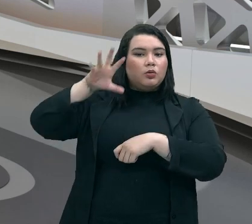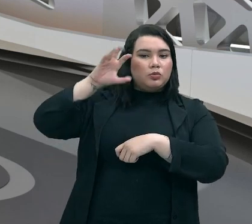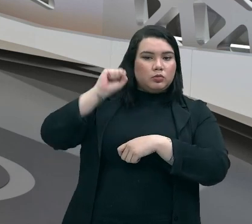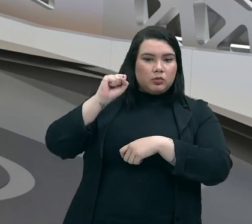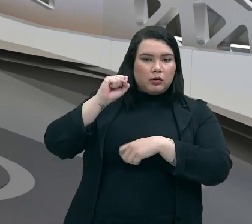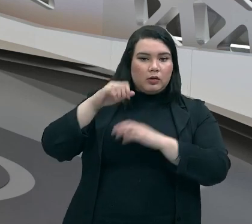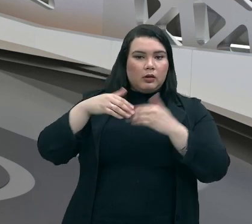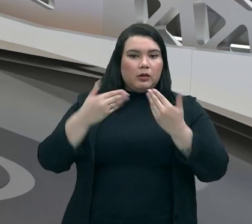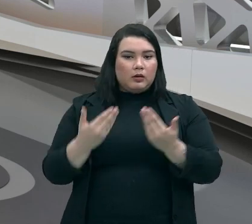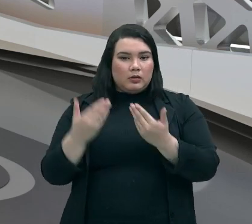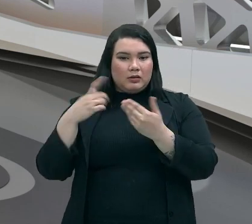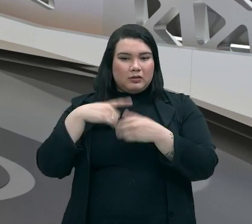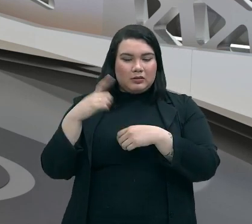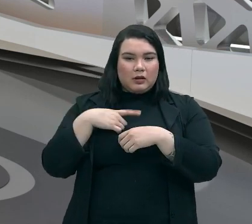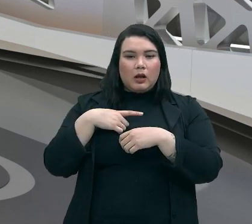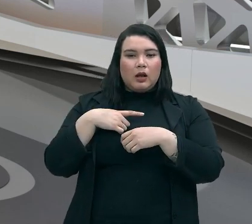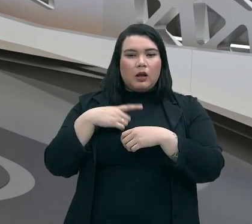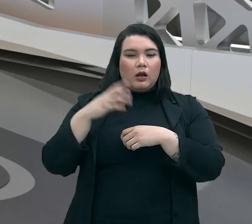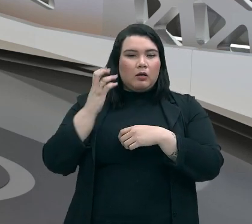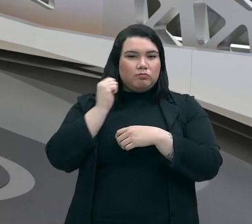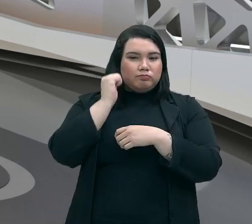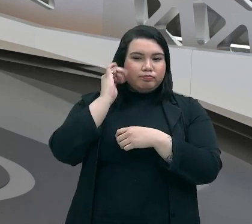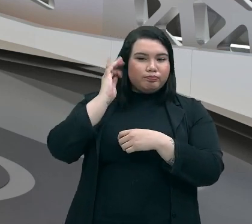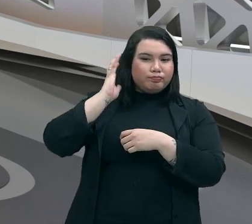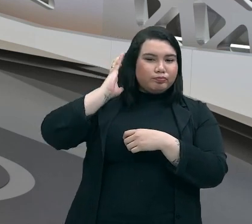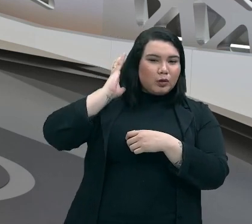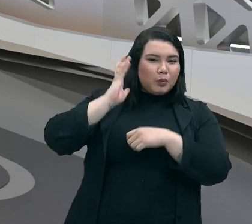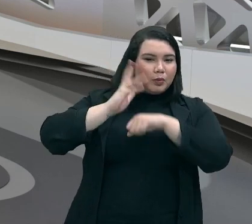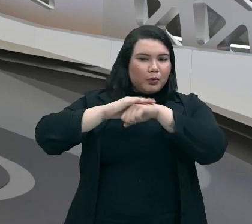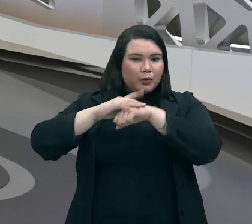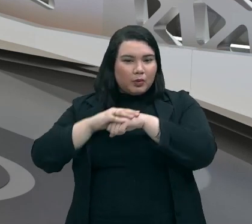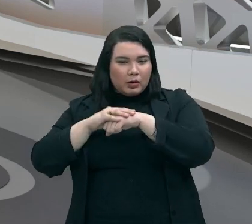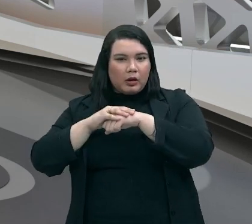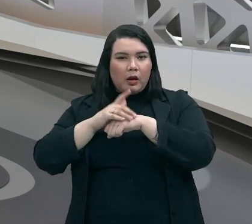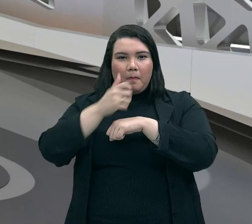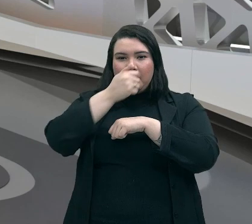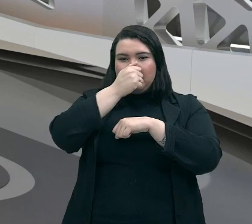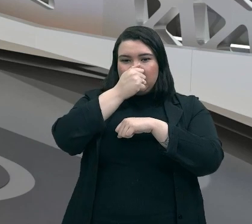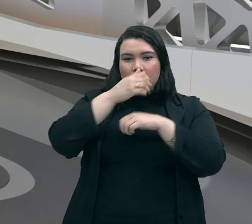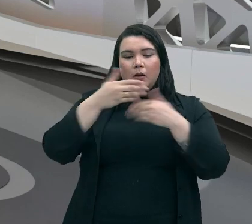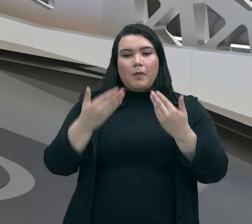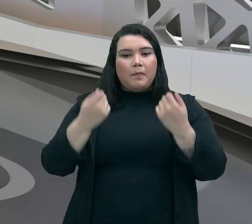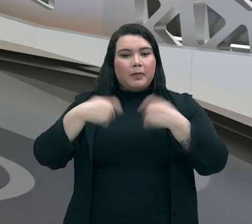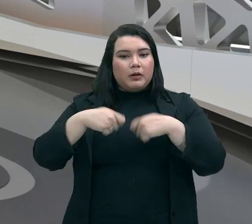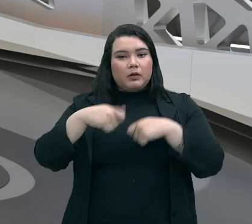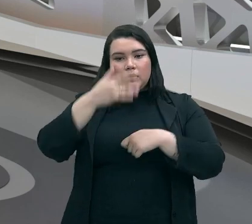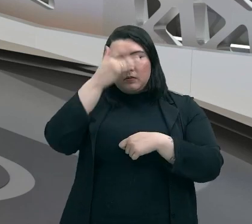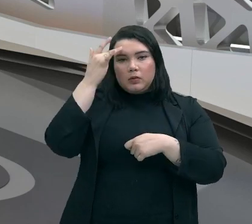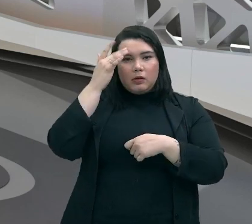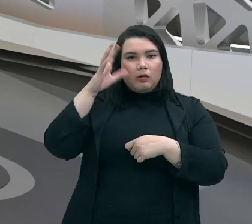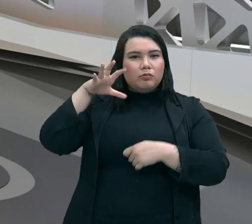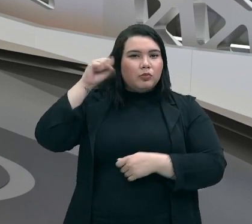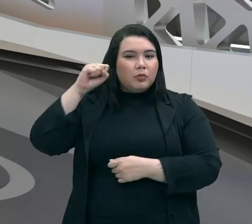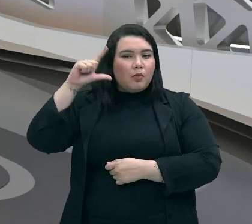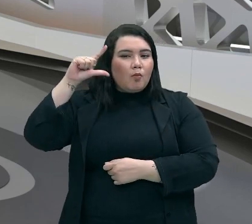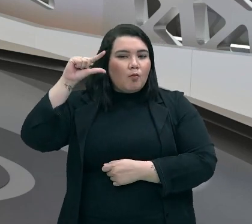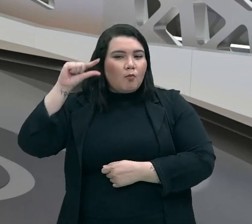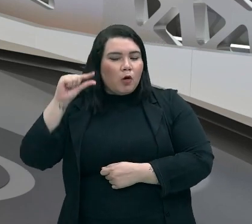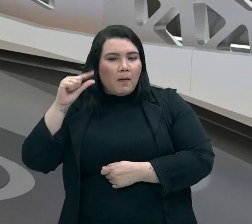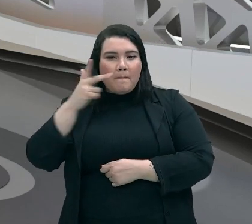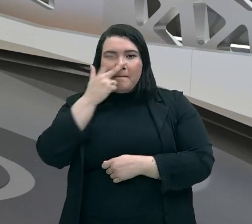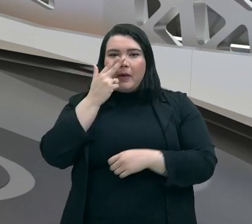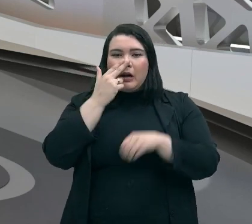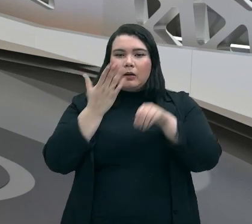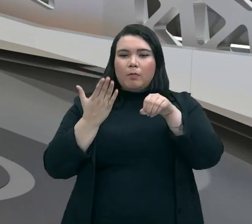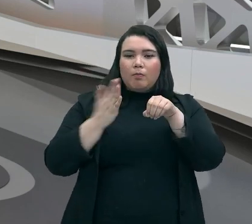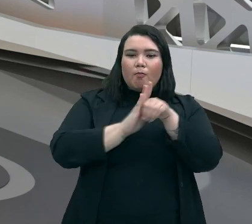Então, quando tá com otite, aquilo tudo está afetado. Por isso que a pessoa também tem perda na audição, né? Então, se